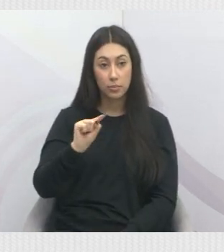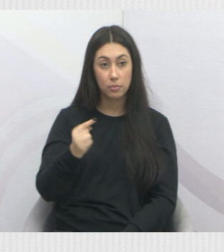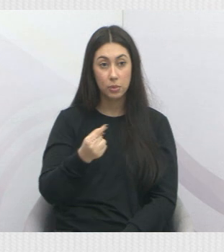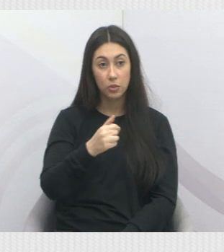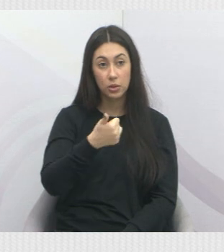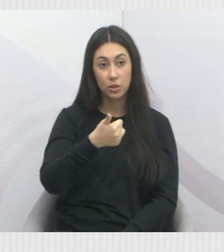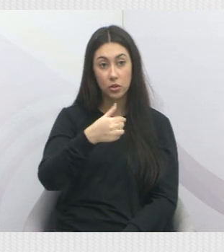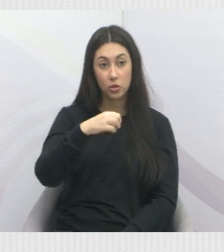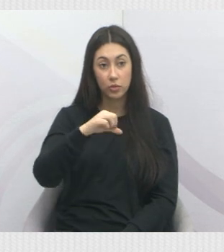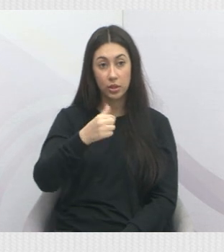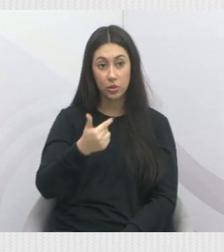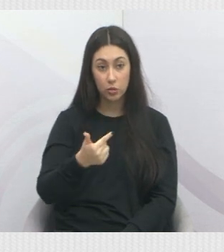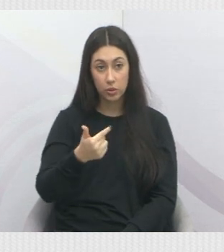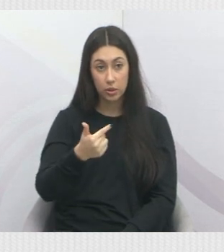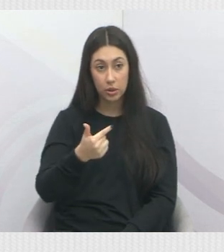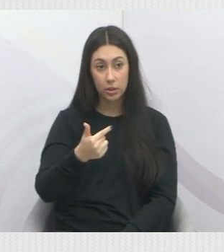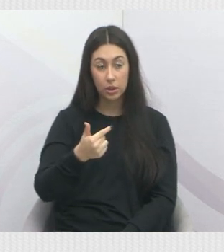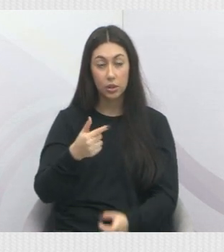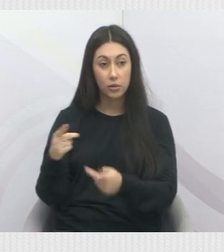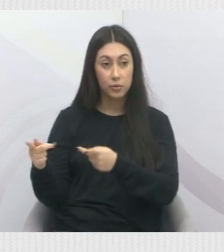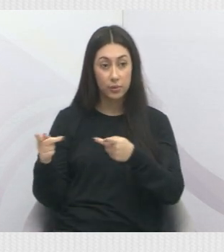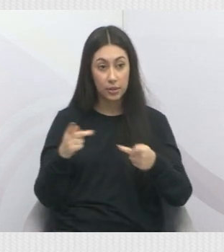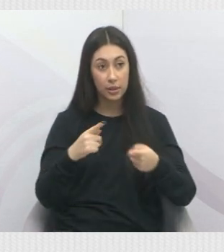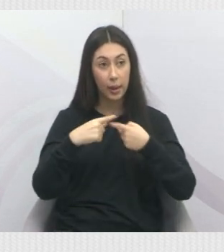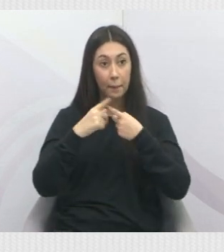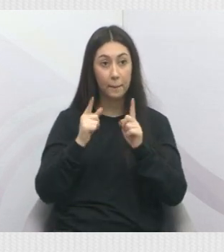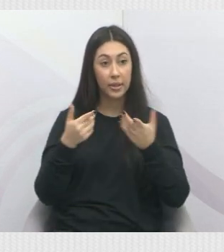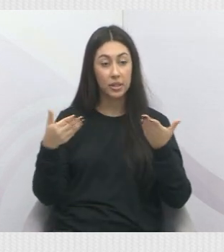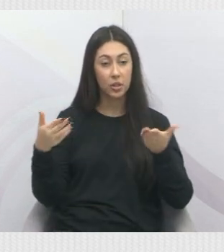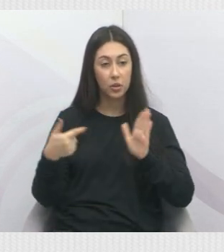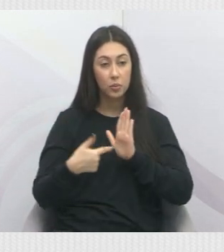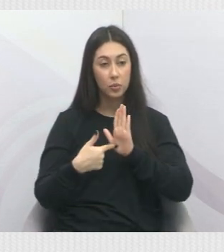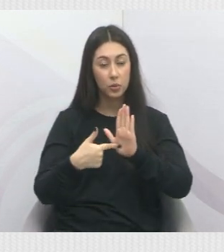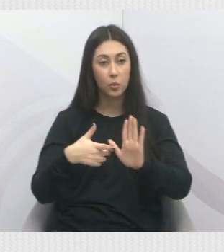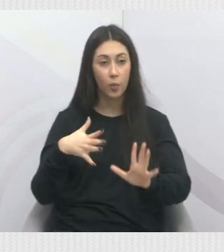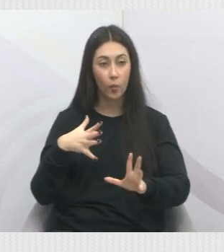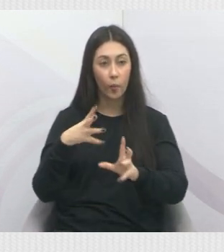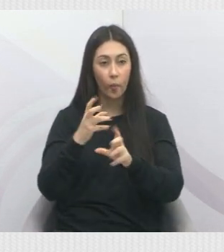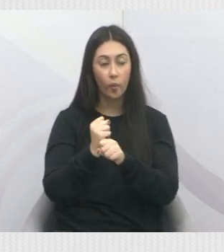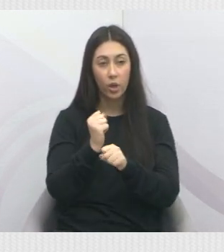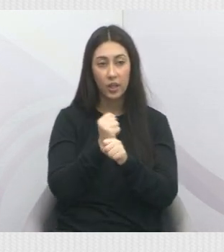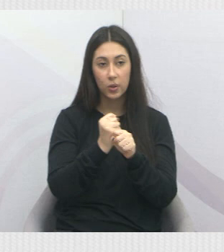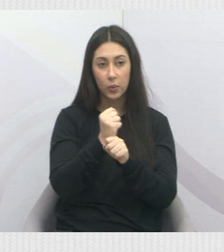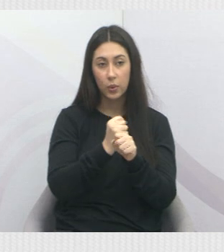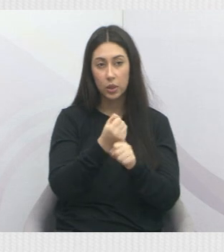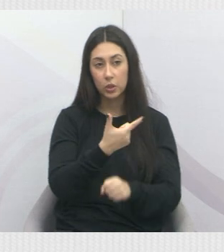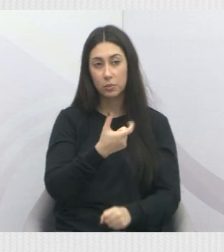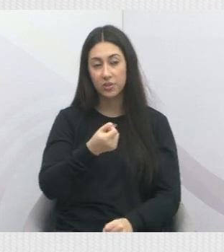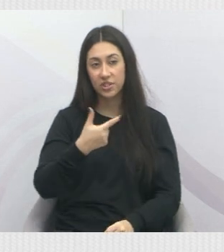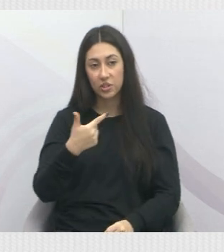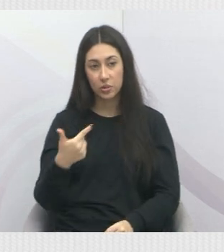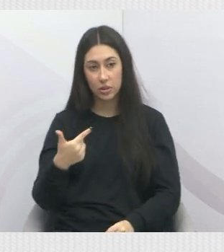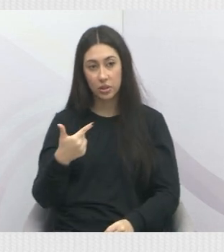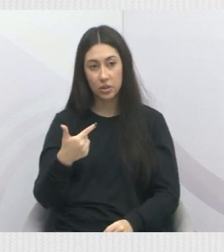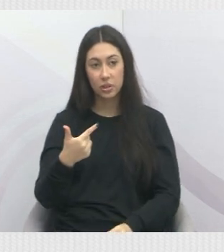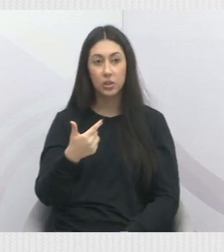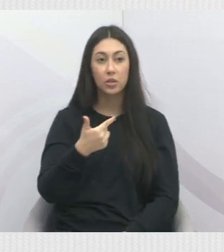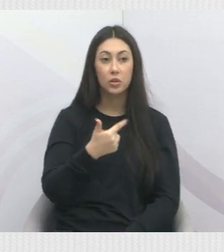12.192 consultas, sendo que no próximo slide, por gentileza, totalizamos o primeiro quadrimestre de 2022